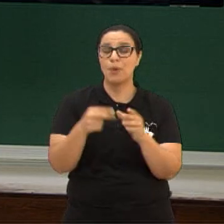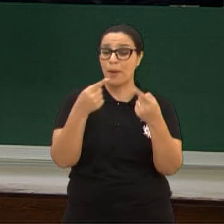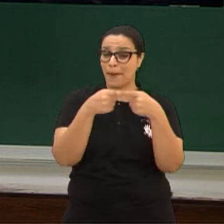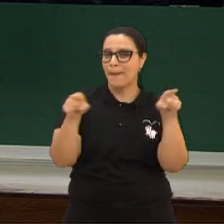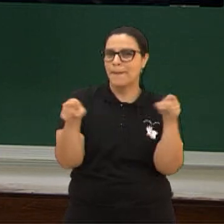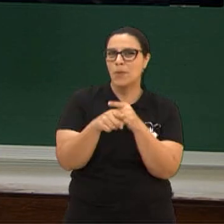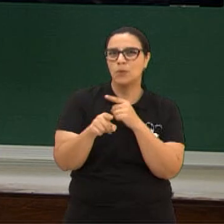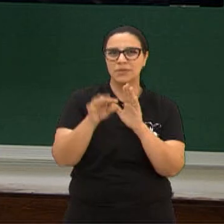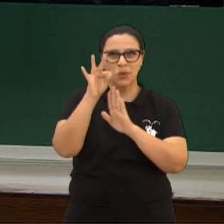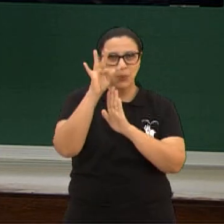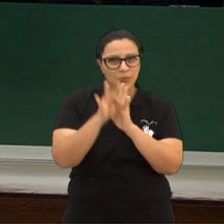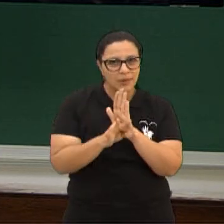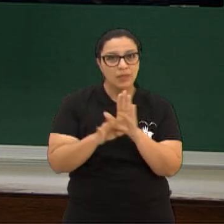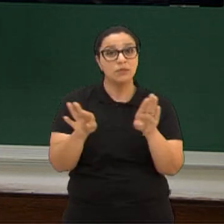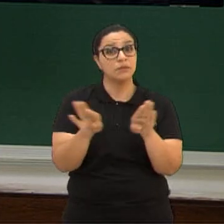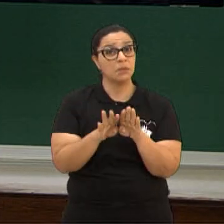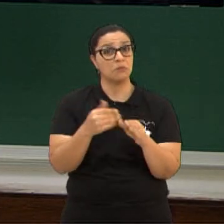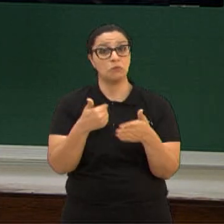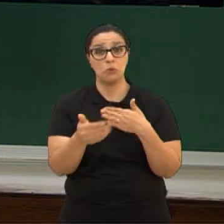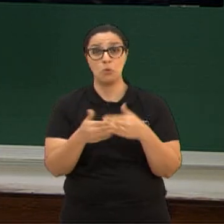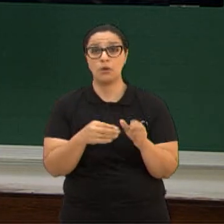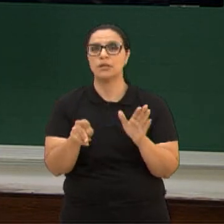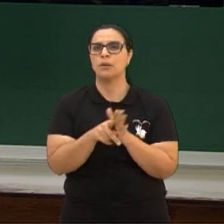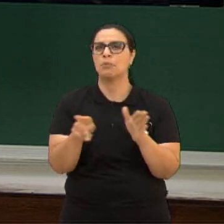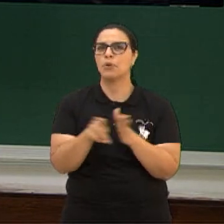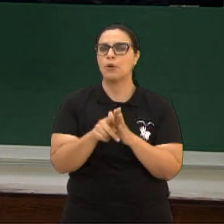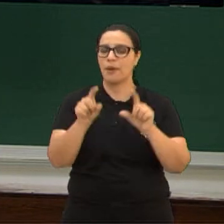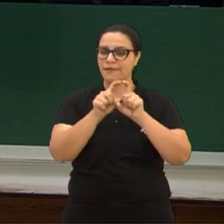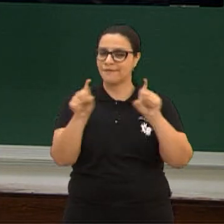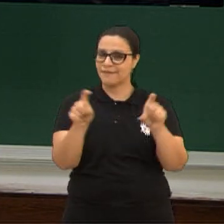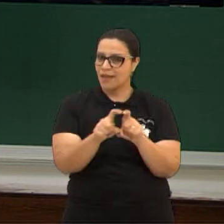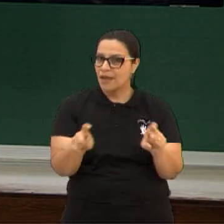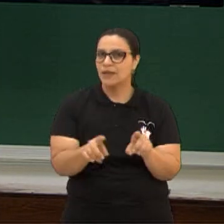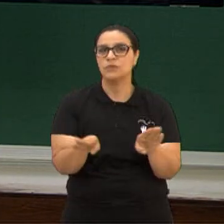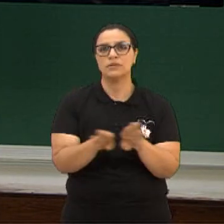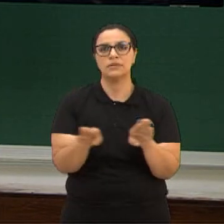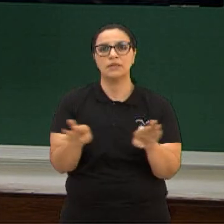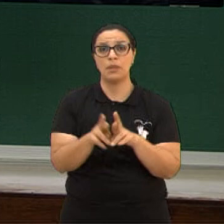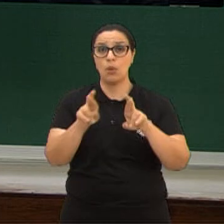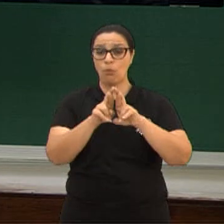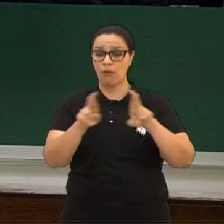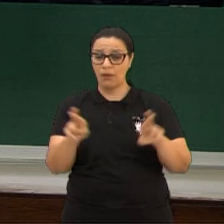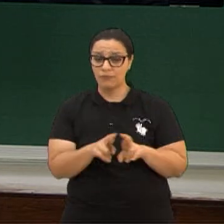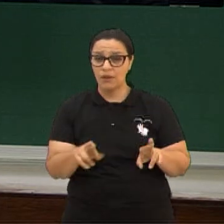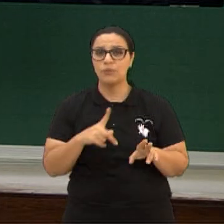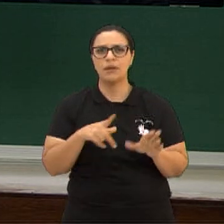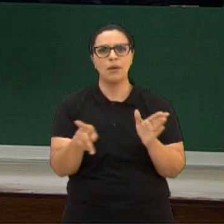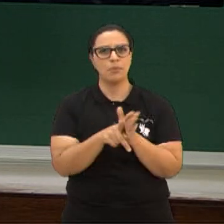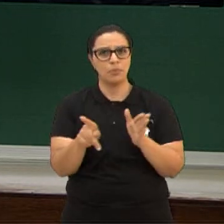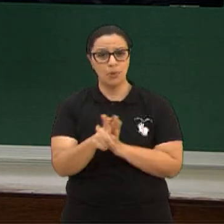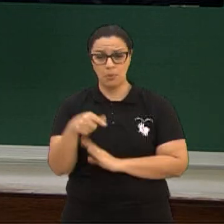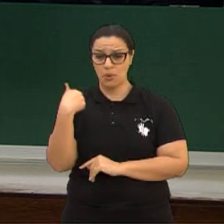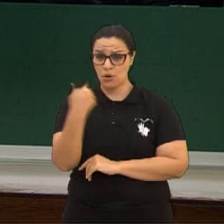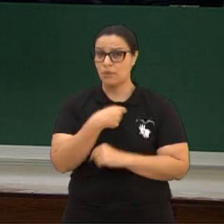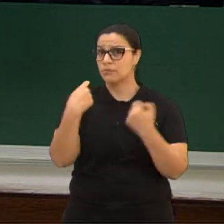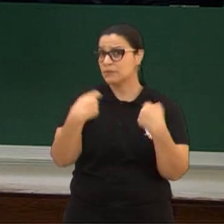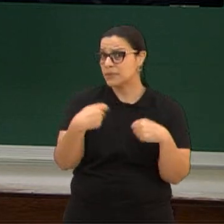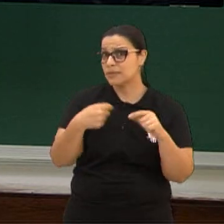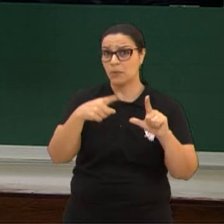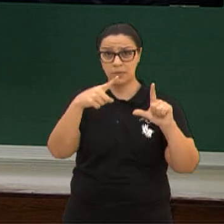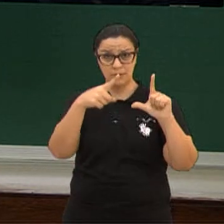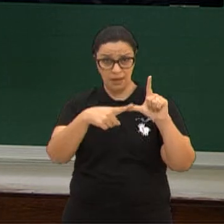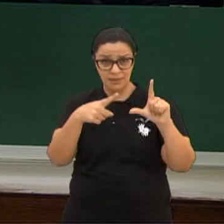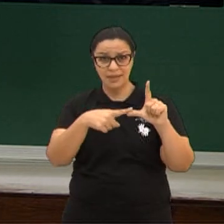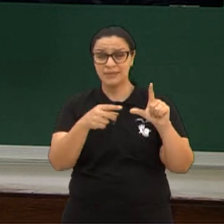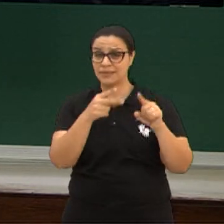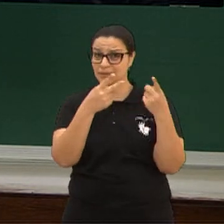nossa música, e seja ela em versos ou seja ela em refrãos, a gente precisa dessas lyrics.